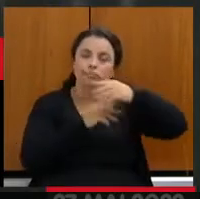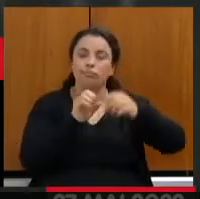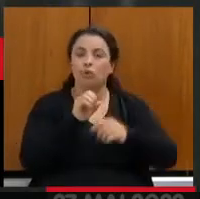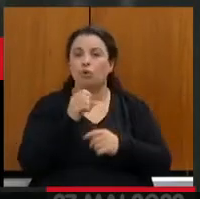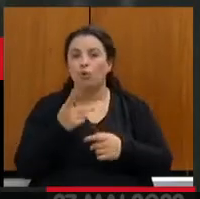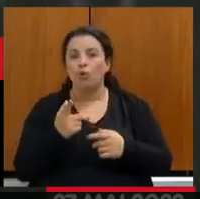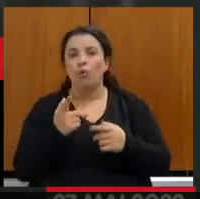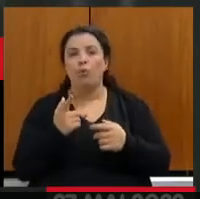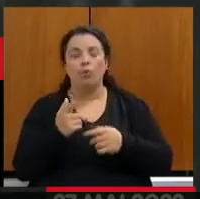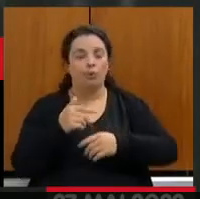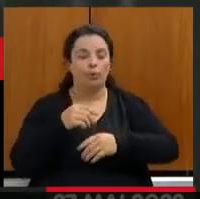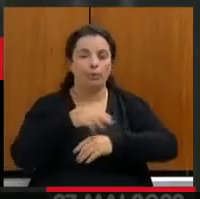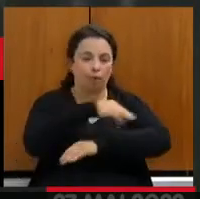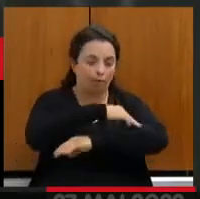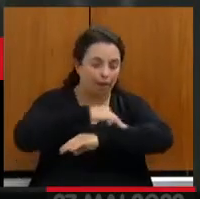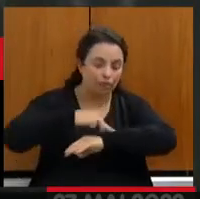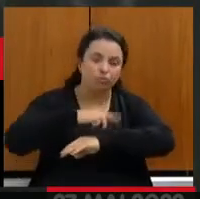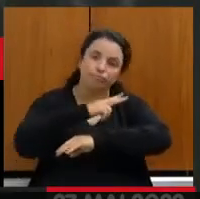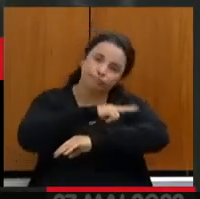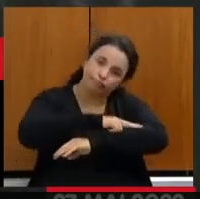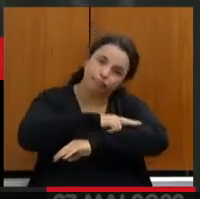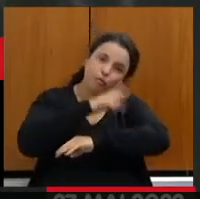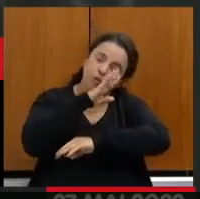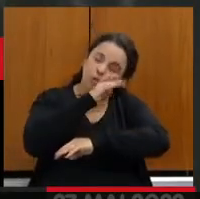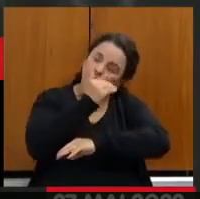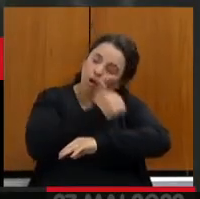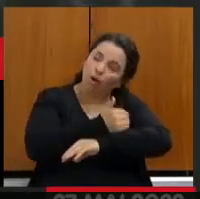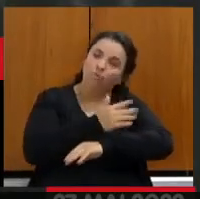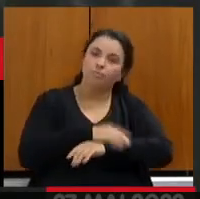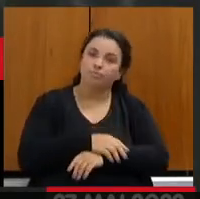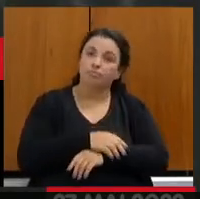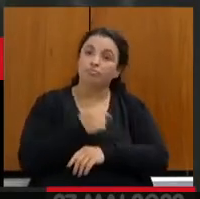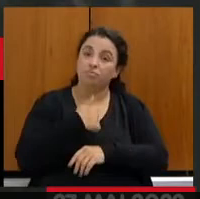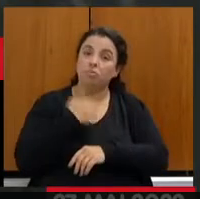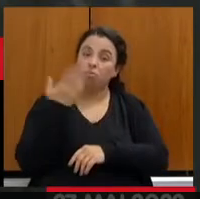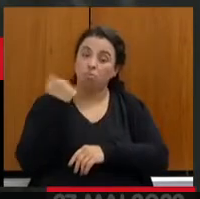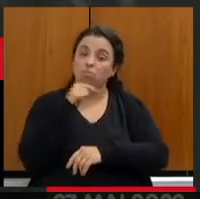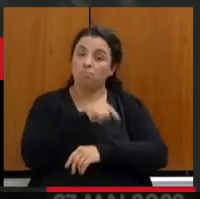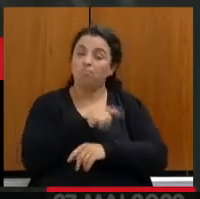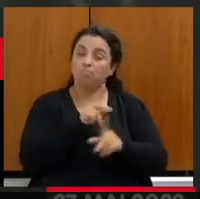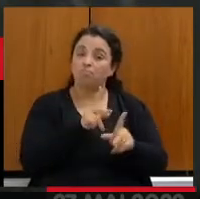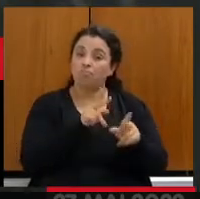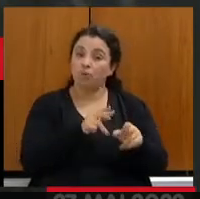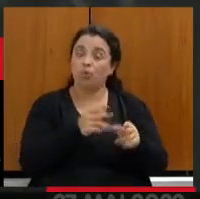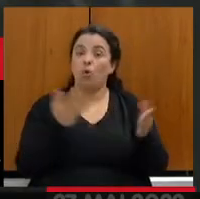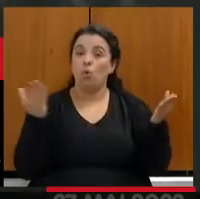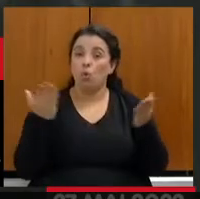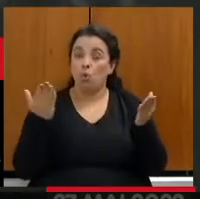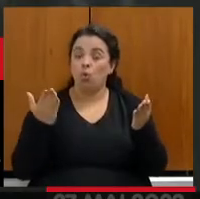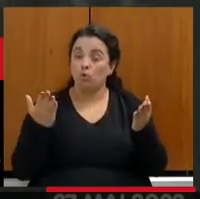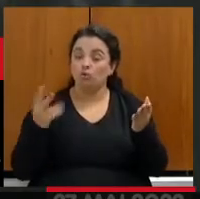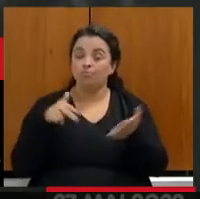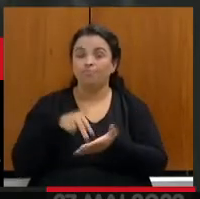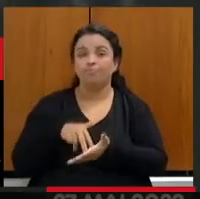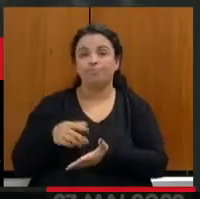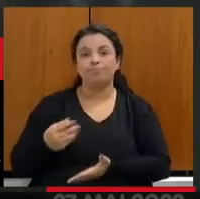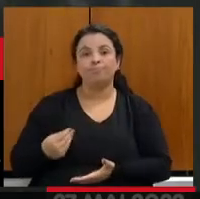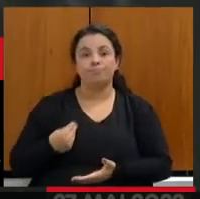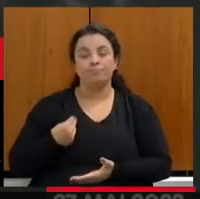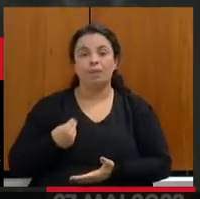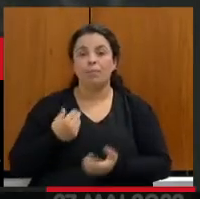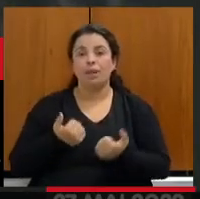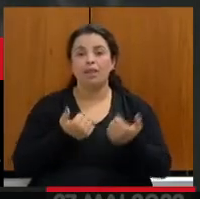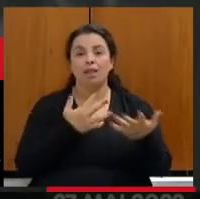eu falo porque eu vendesse lugar né hoje eu tô aqui para poder dar voz a